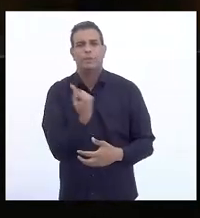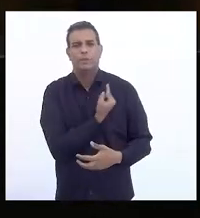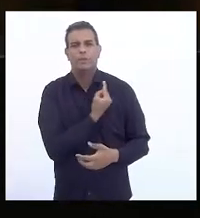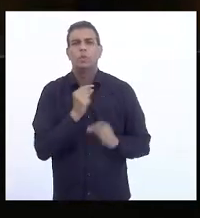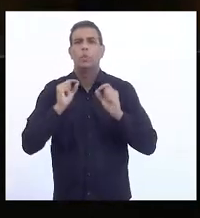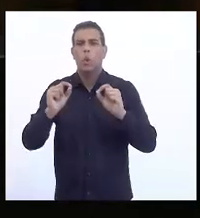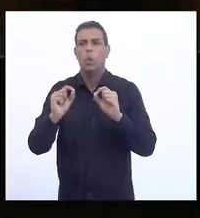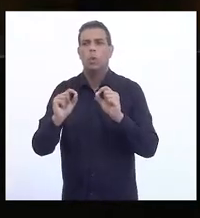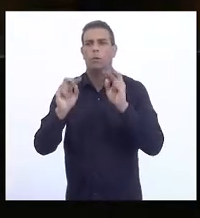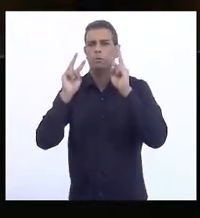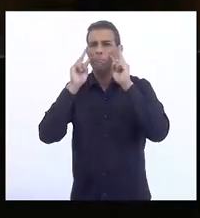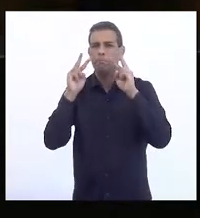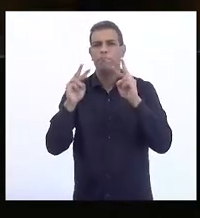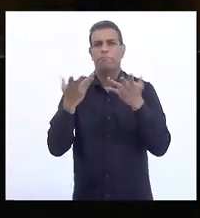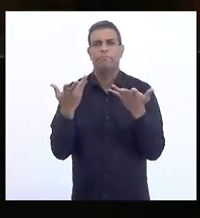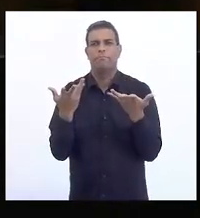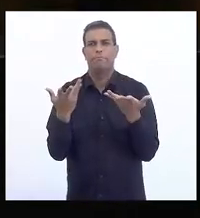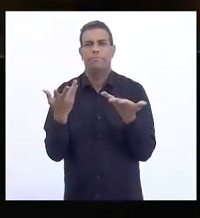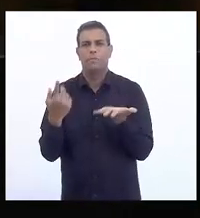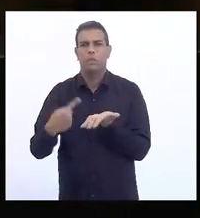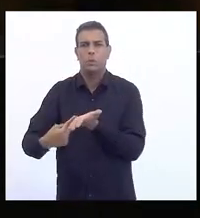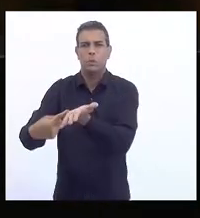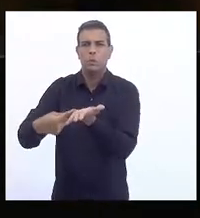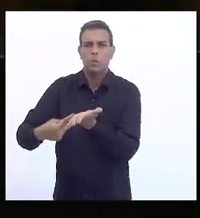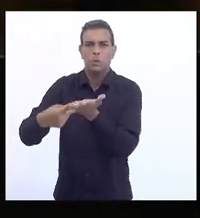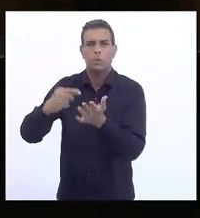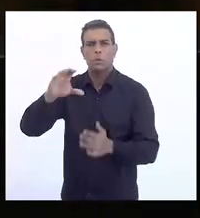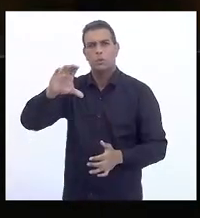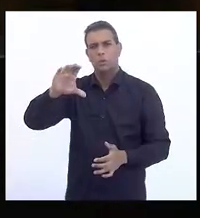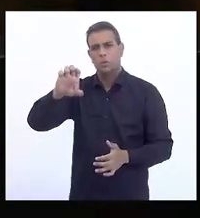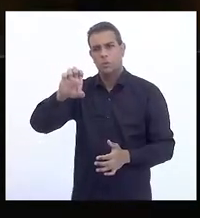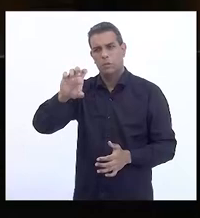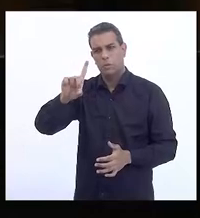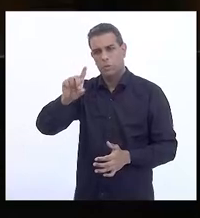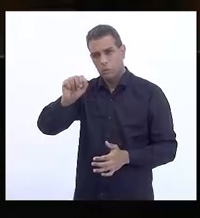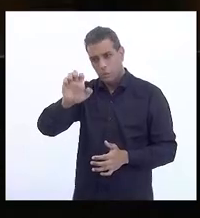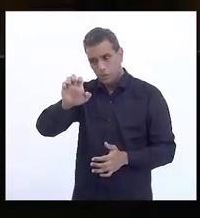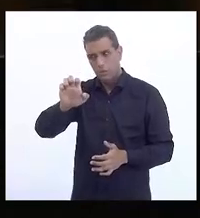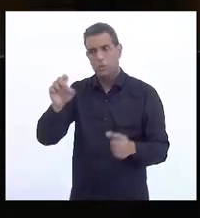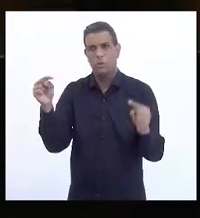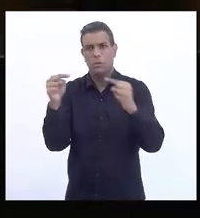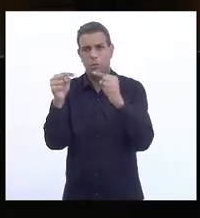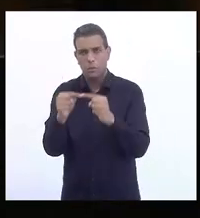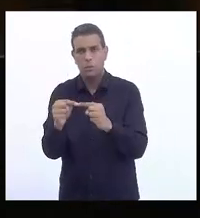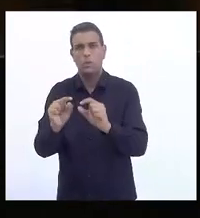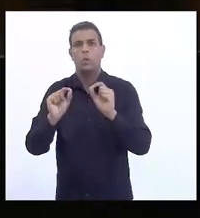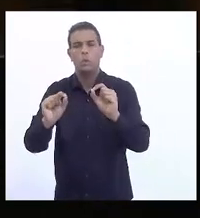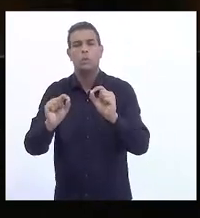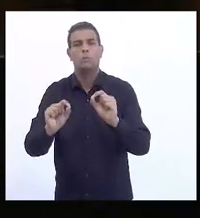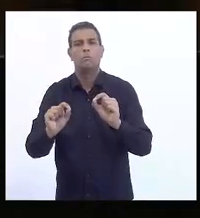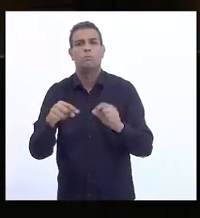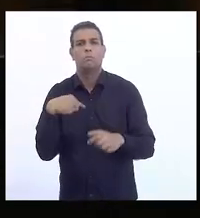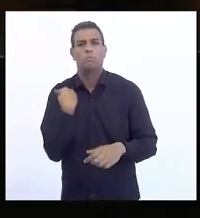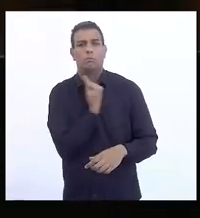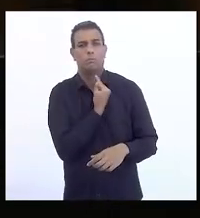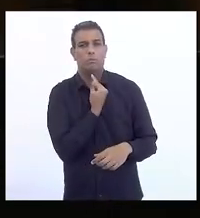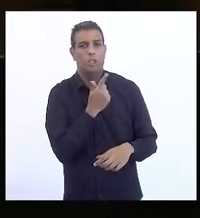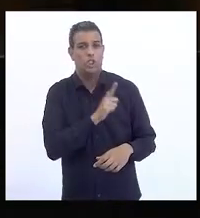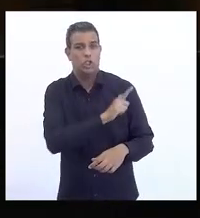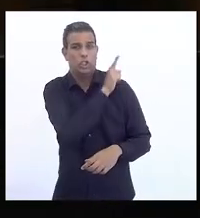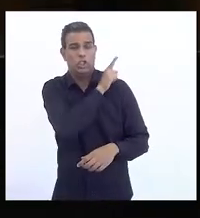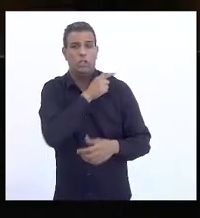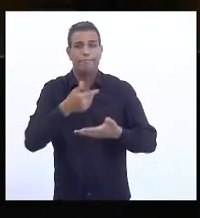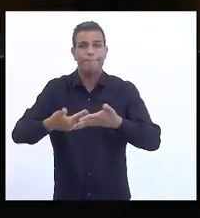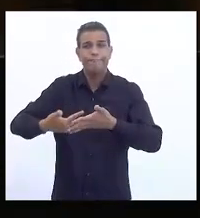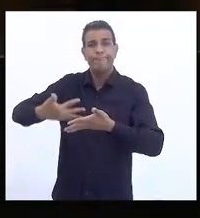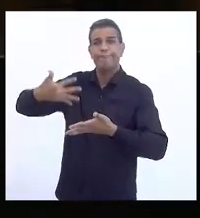sobre a questão da concessão dos serviços da SEDAI. Isso não é verdade. Até porque, com a gestão que aconteceu,